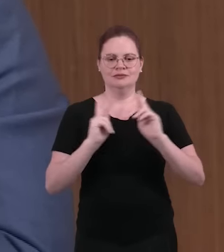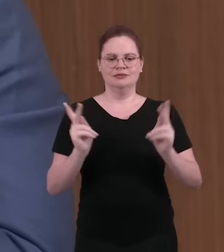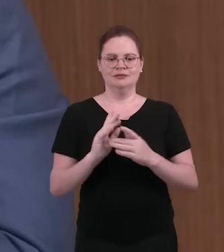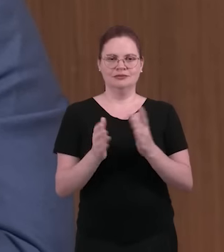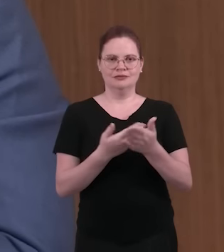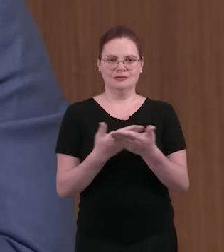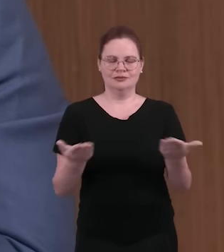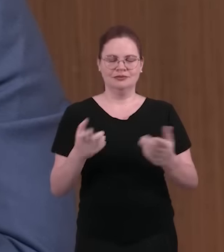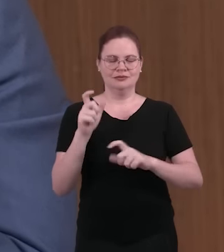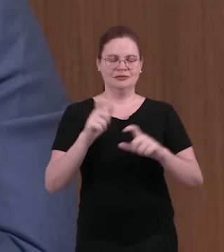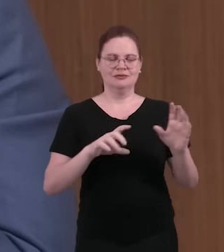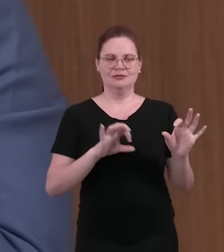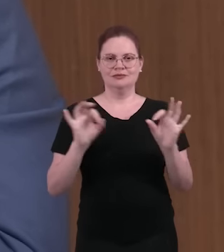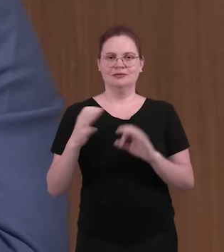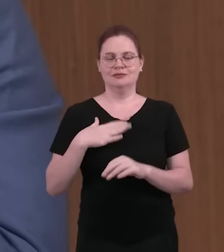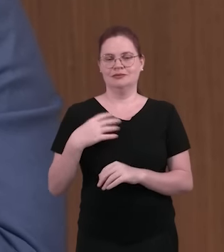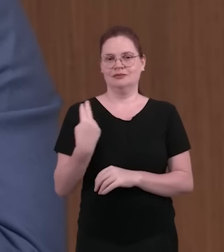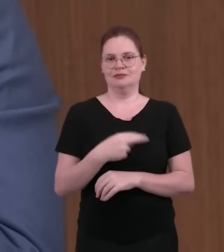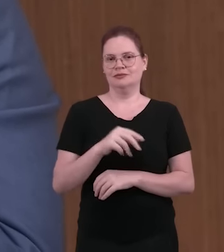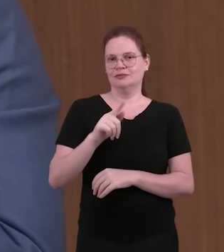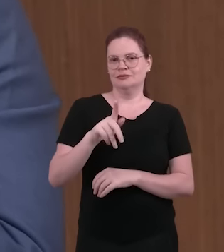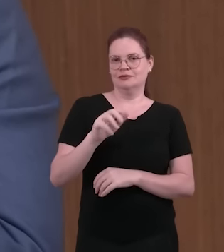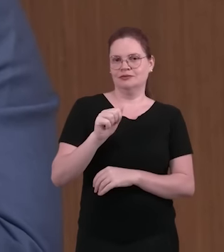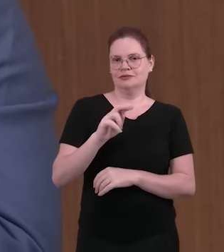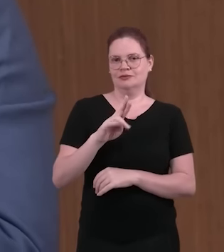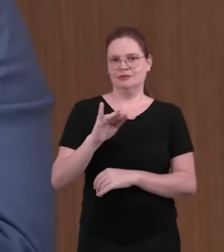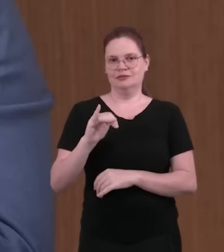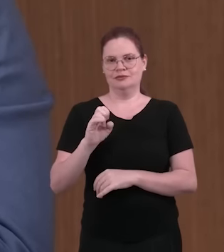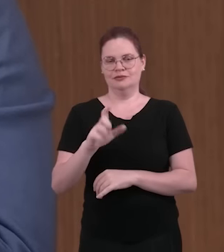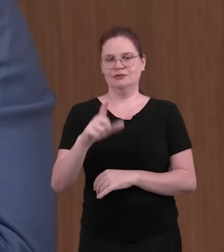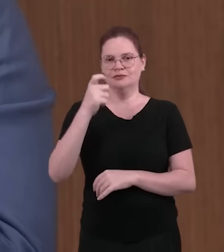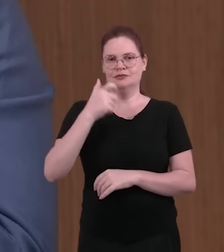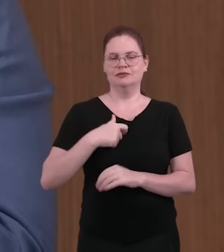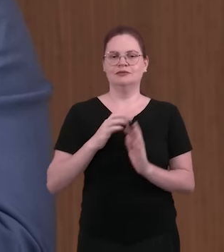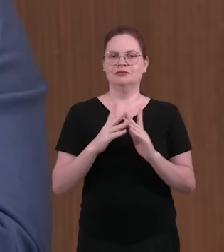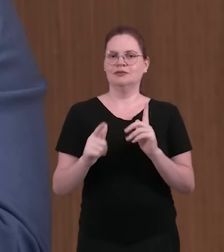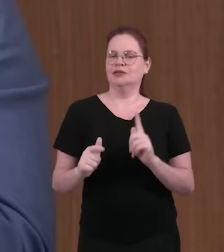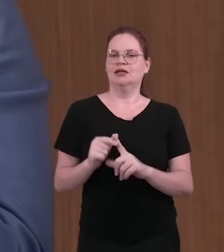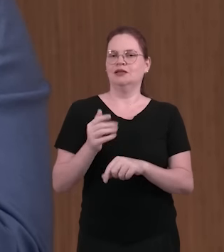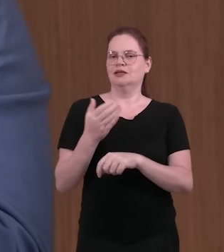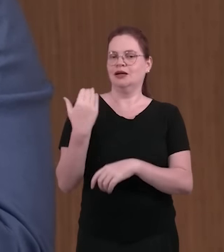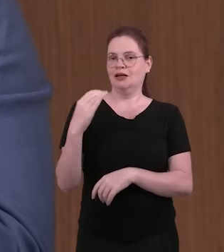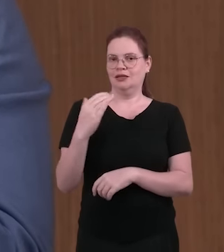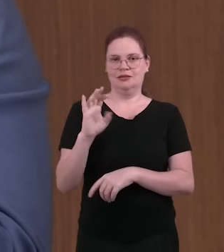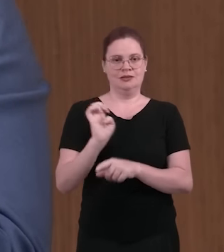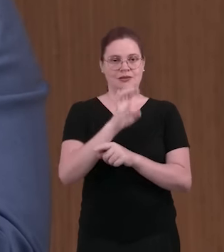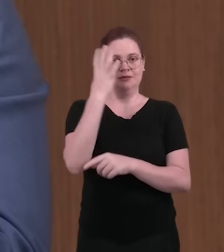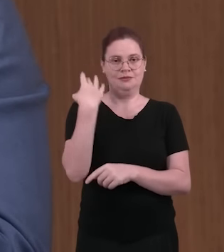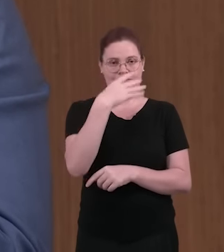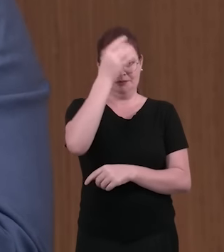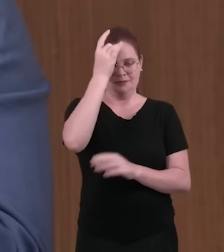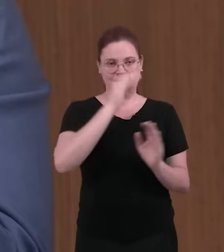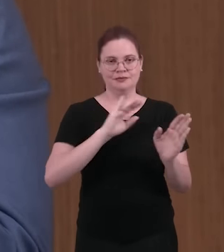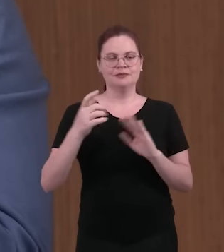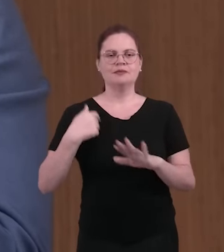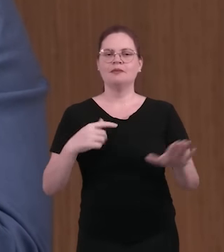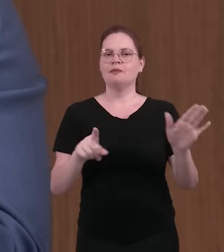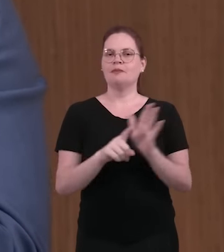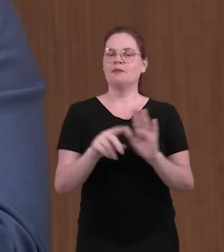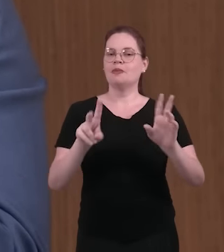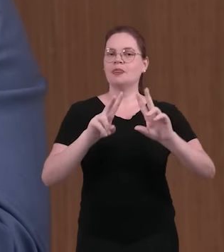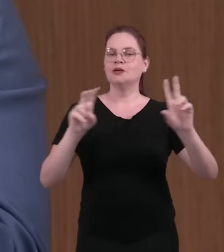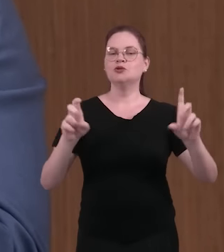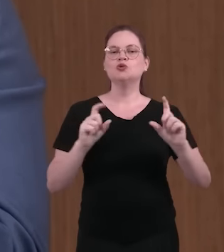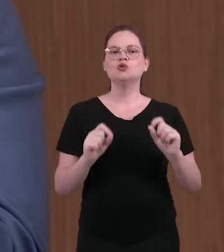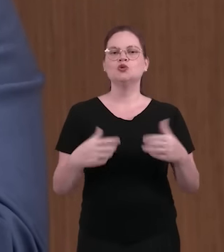irmãos que nos assistem. Meu nome é Gabriel, sou da igreja de Itacibá, do pastor Bandeira. Gostaria de perguntar aos pastores aqui presentes sobre